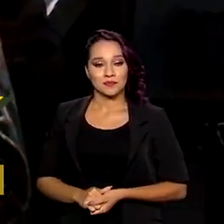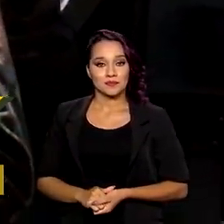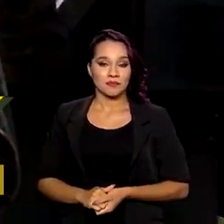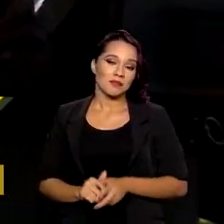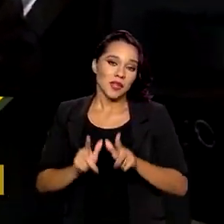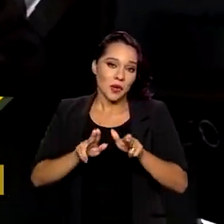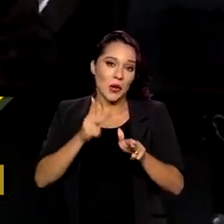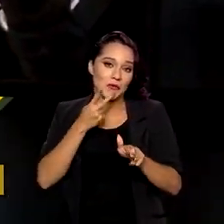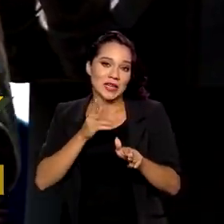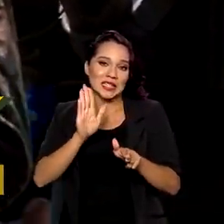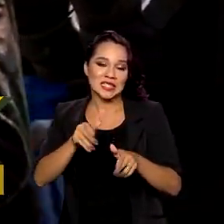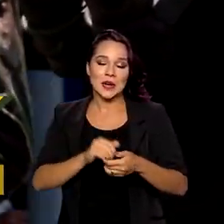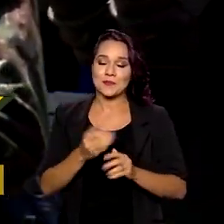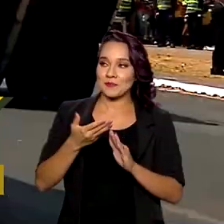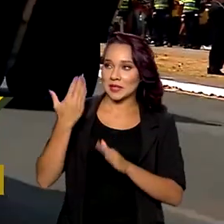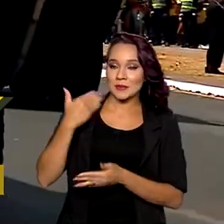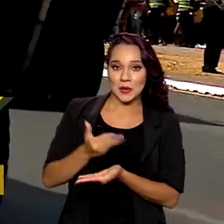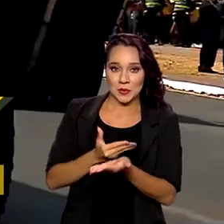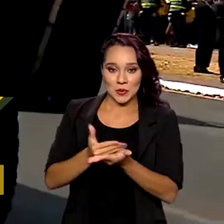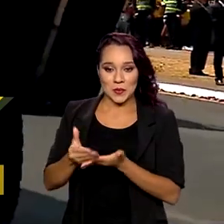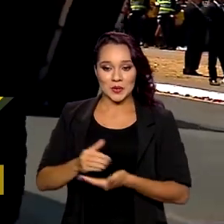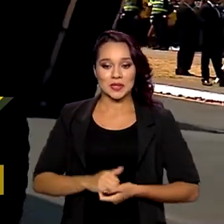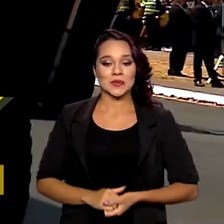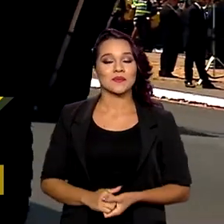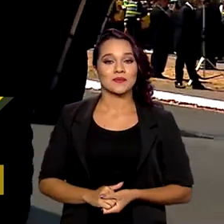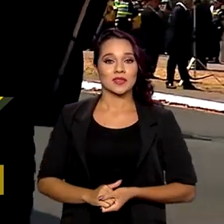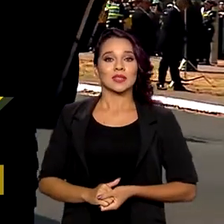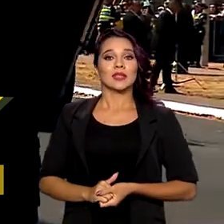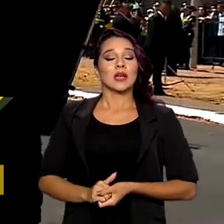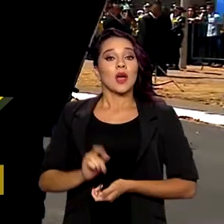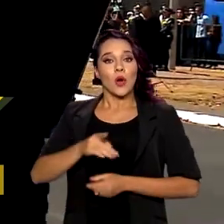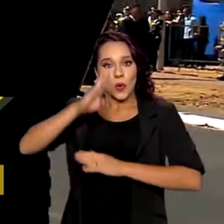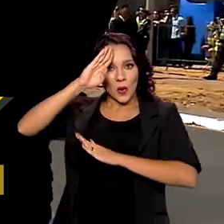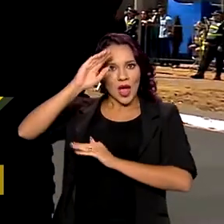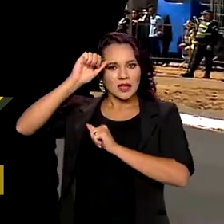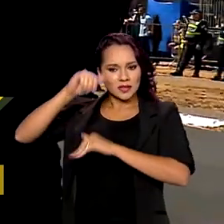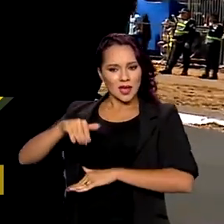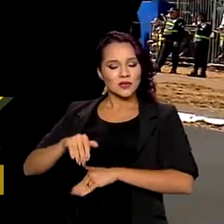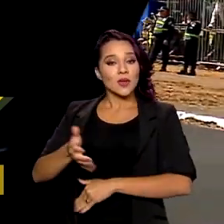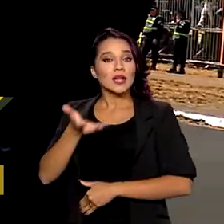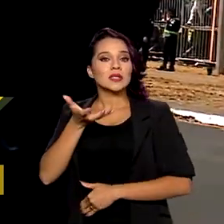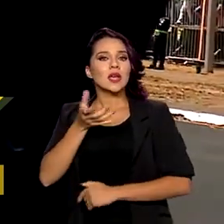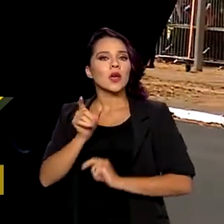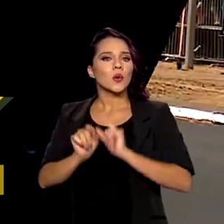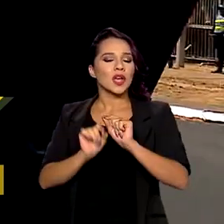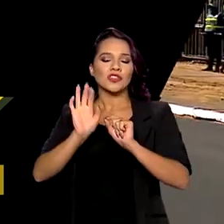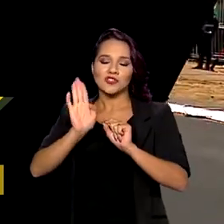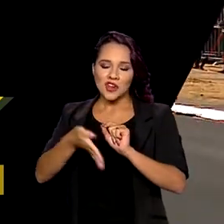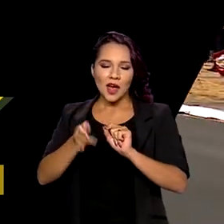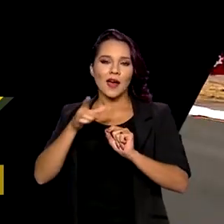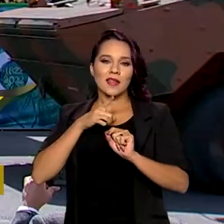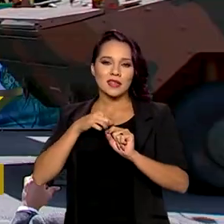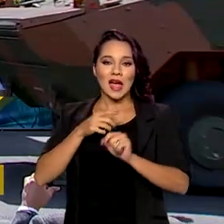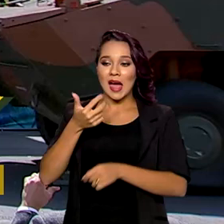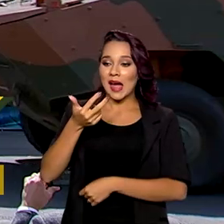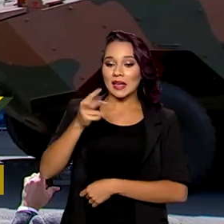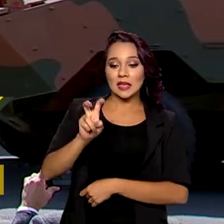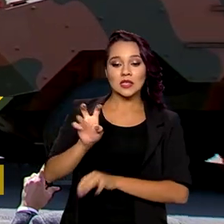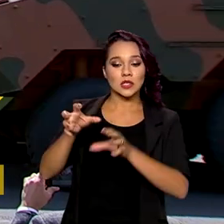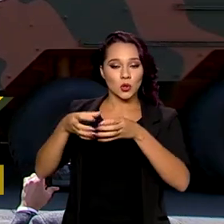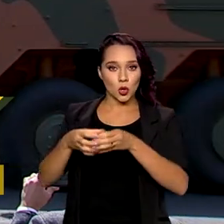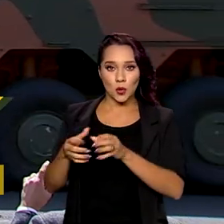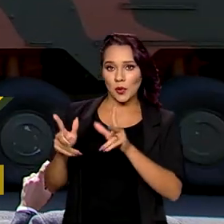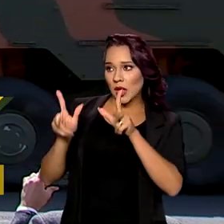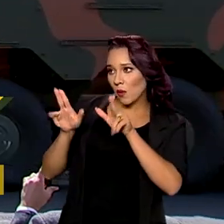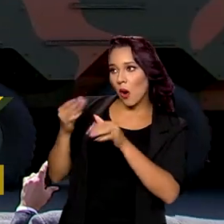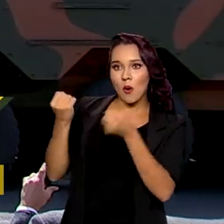Como eu disse também anteriormente no início aqui, né? O Exército ele pretende dotar, já está dotada, 15 brigadas de Cascavel